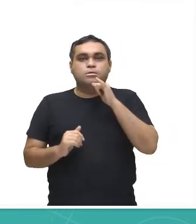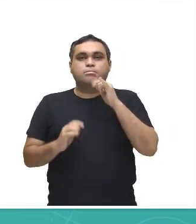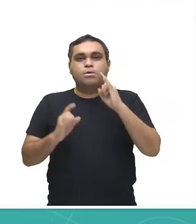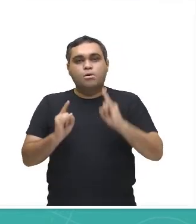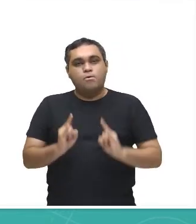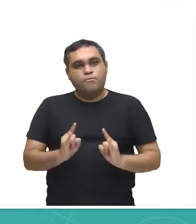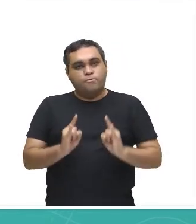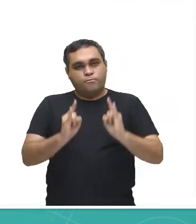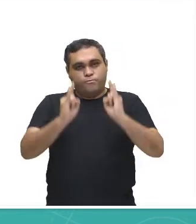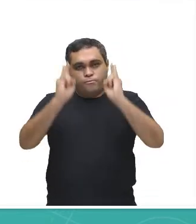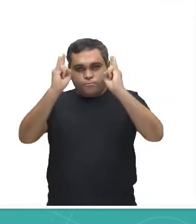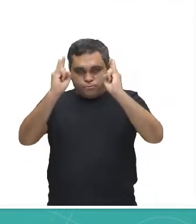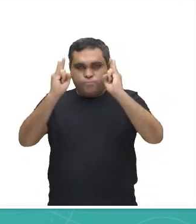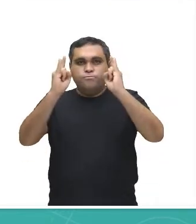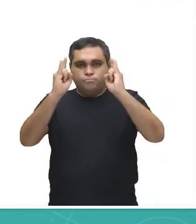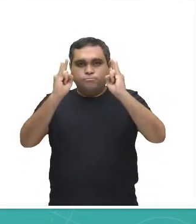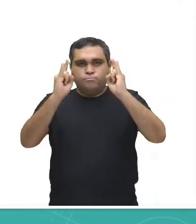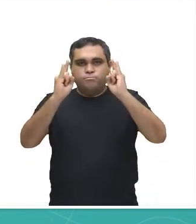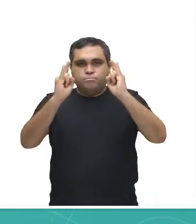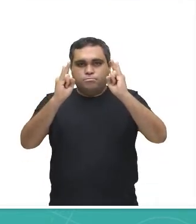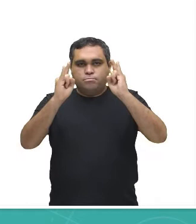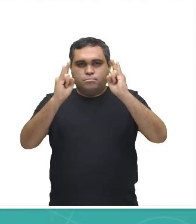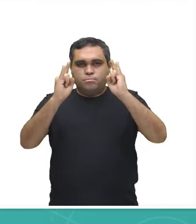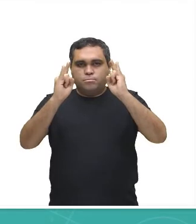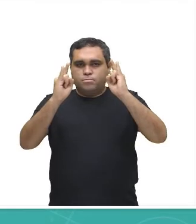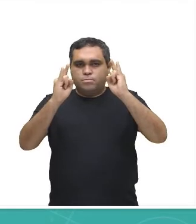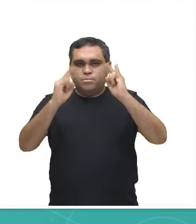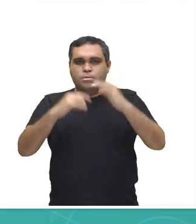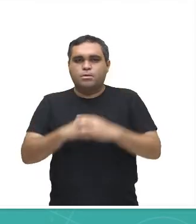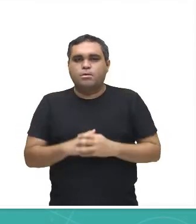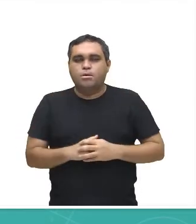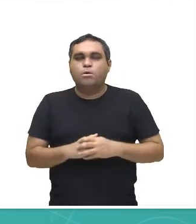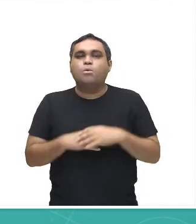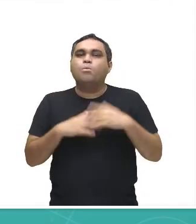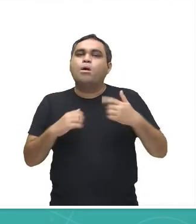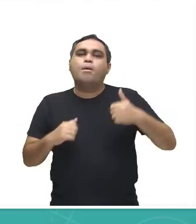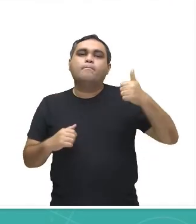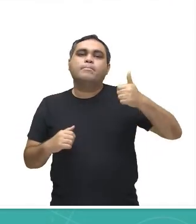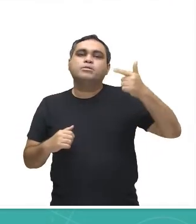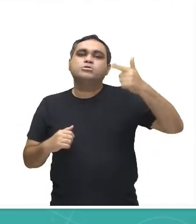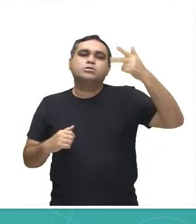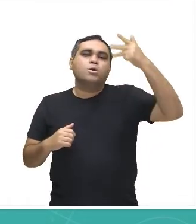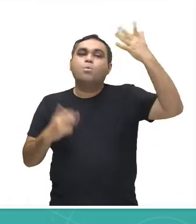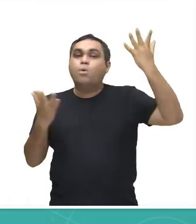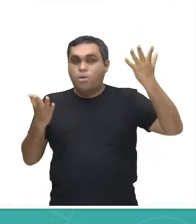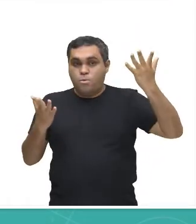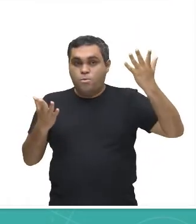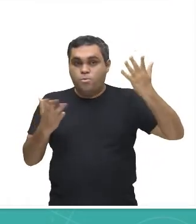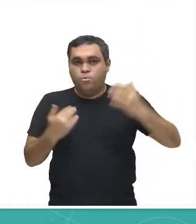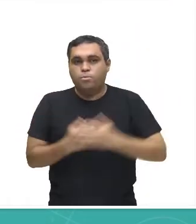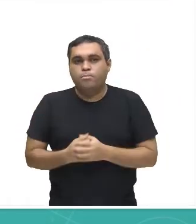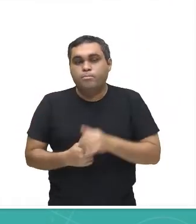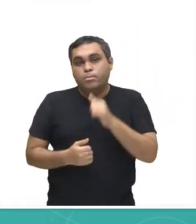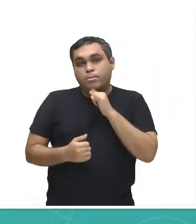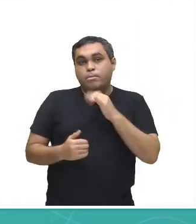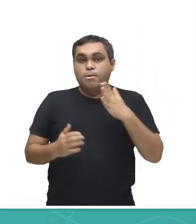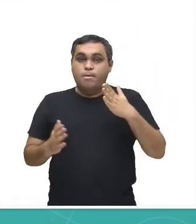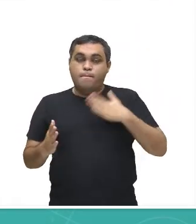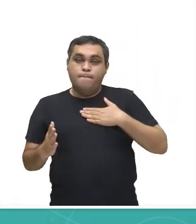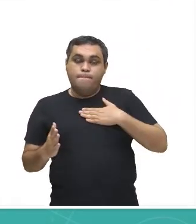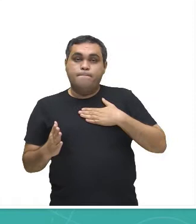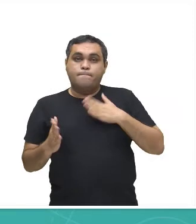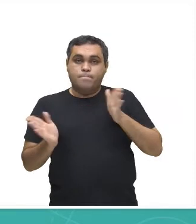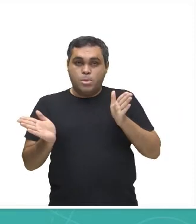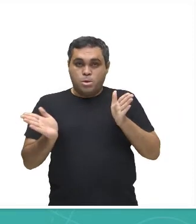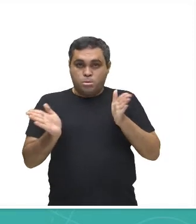floor, ok? Andar, floor. E aqui, por exemplo, my office, meu